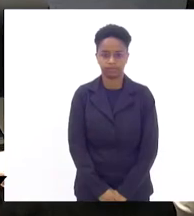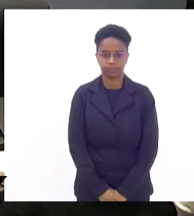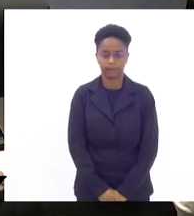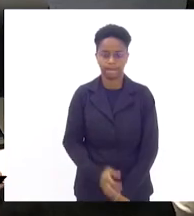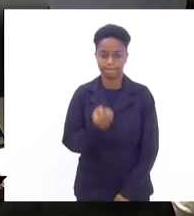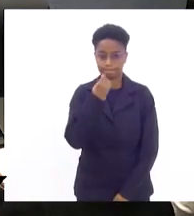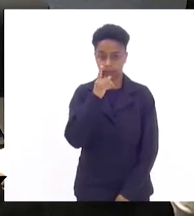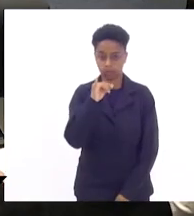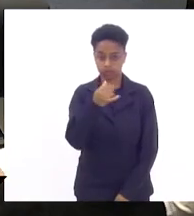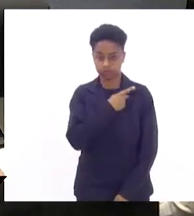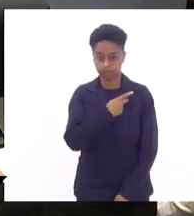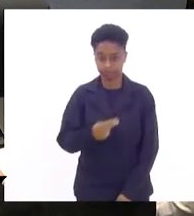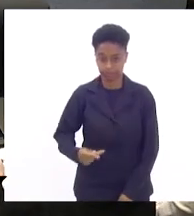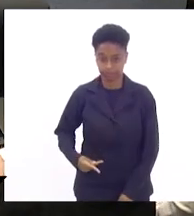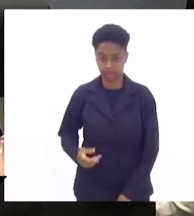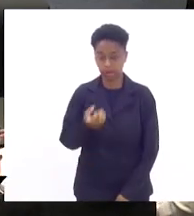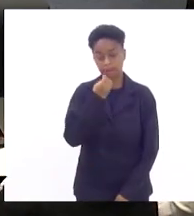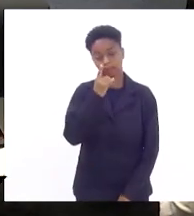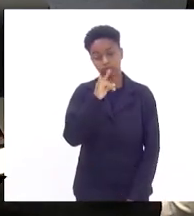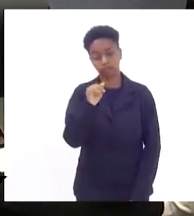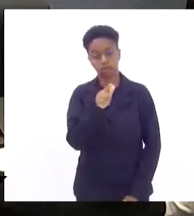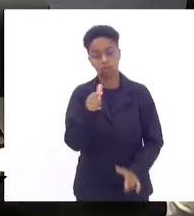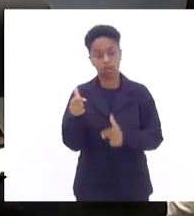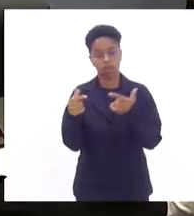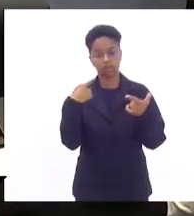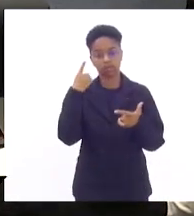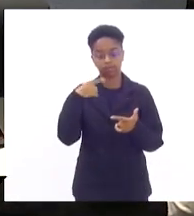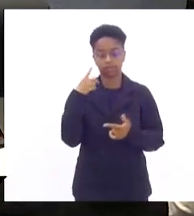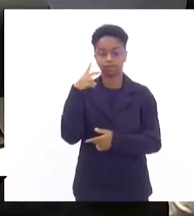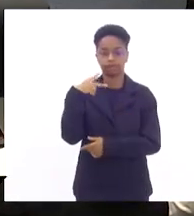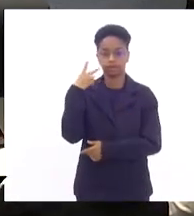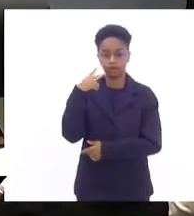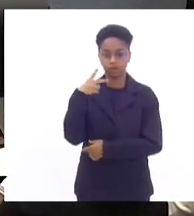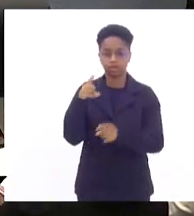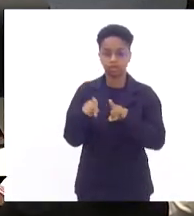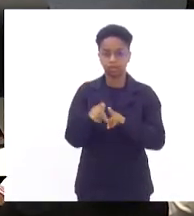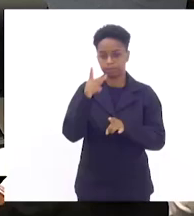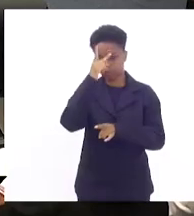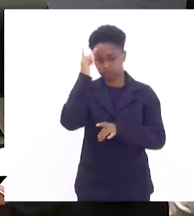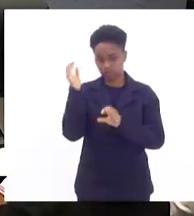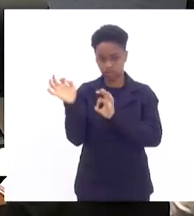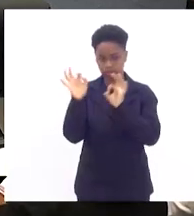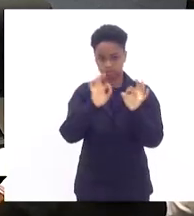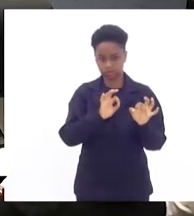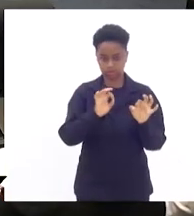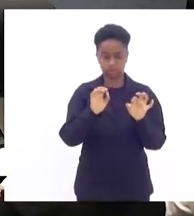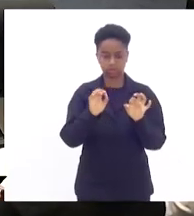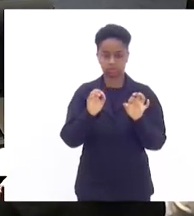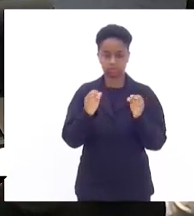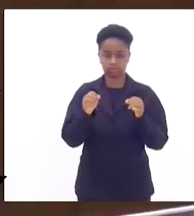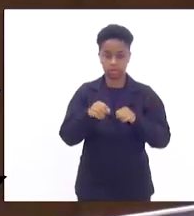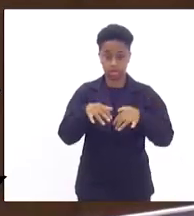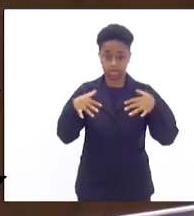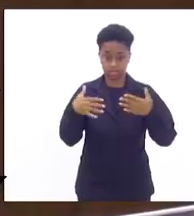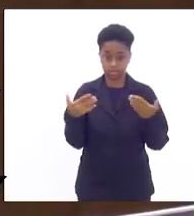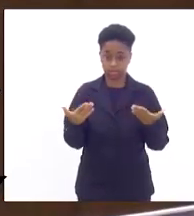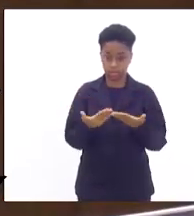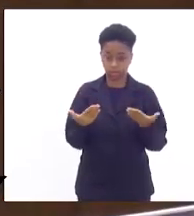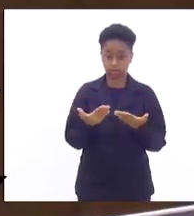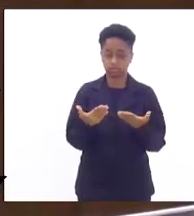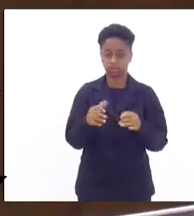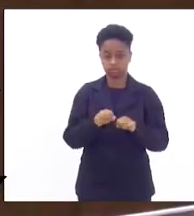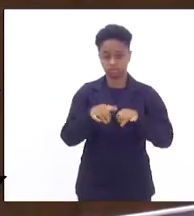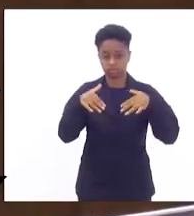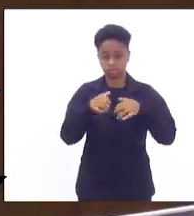Bom dia, senhor presidente, bom dia, demais deputados, vereadores e presentes aqui nessa assembleia, nessa audiência